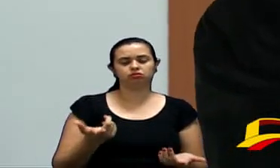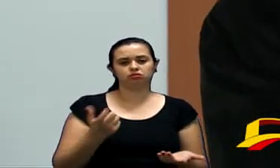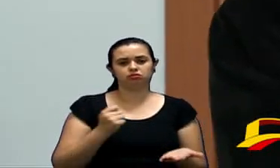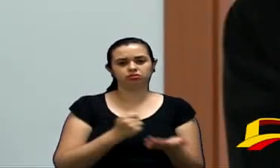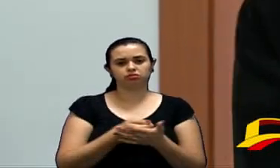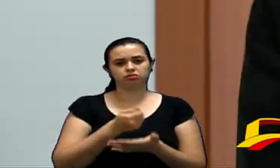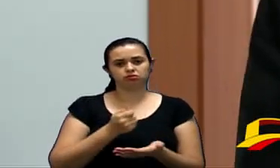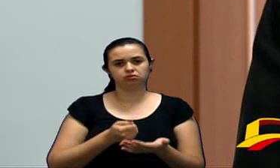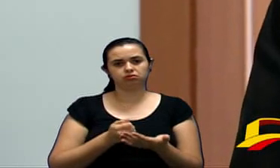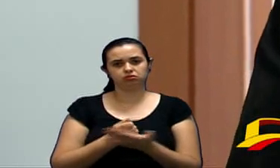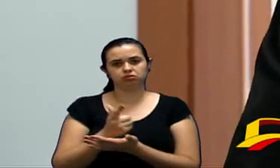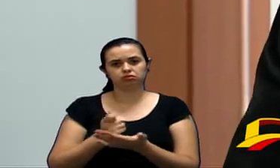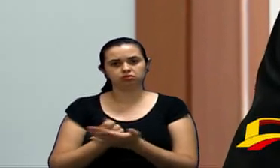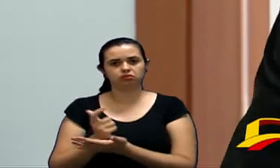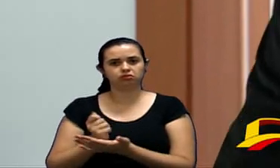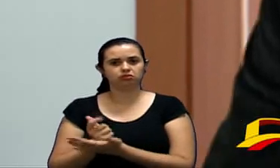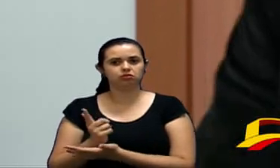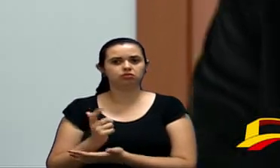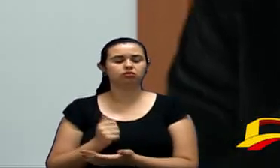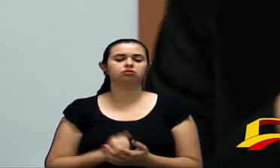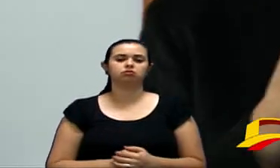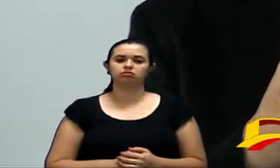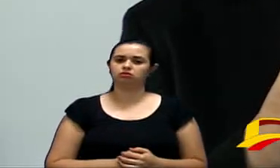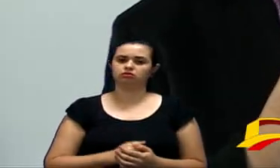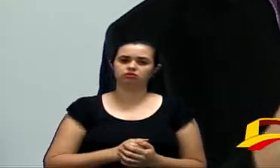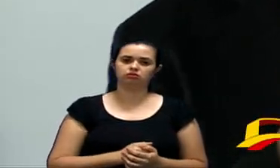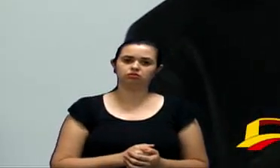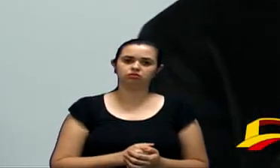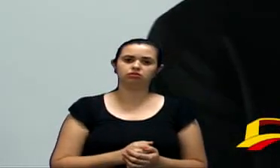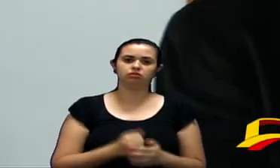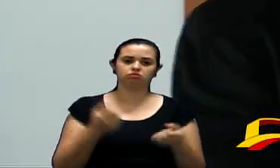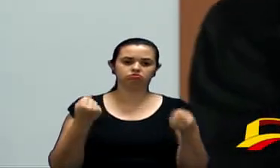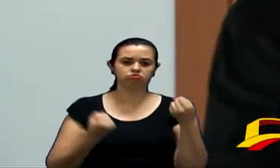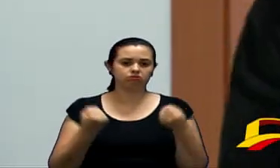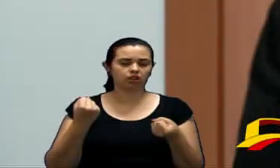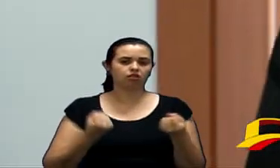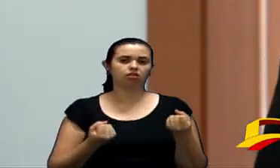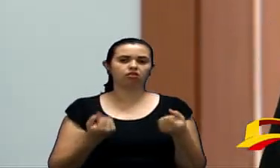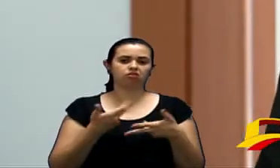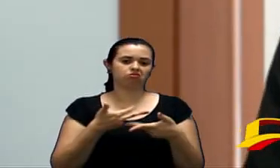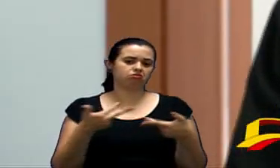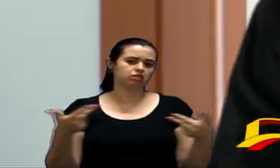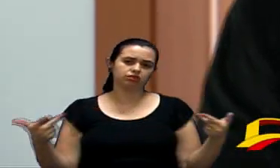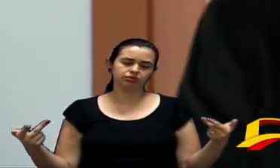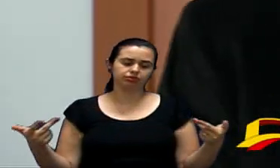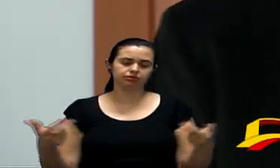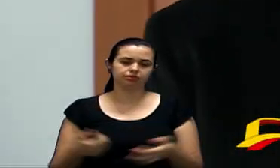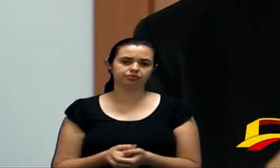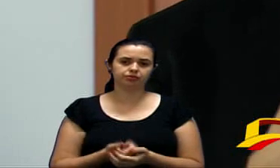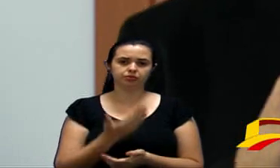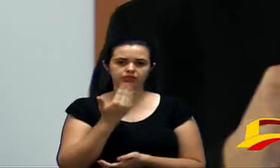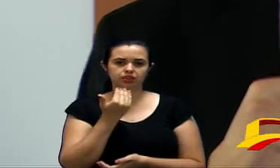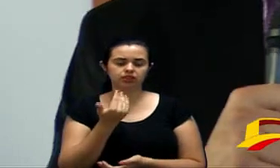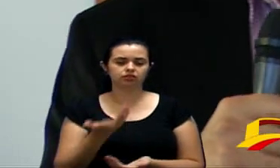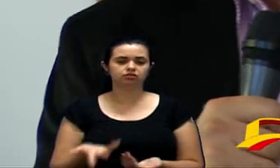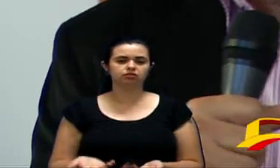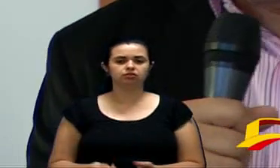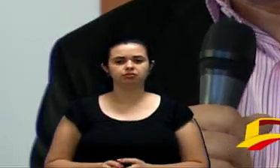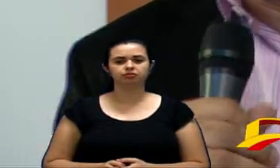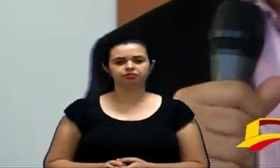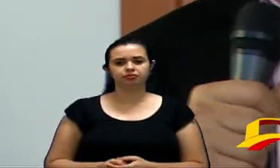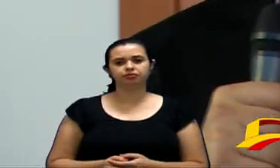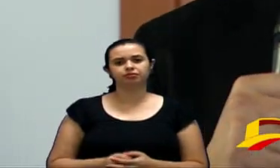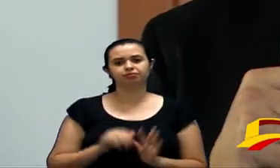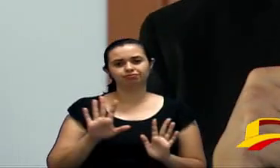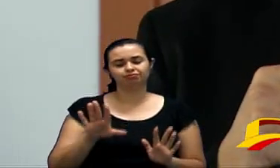dar uma melhor condição aos seus filhos, pagar, de repente, uma parcela de um carro. E a parte triste da história é que a Polícia Militar